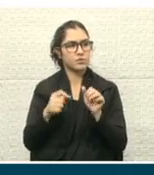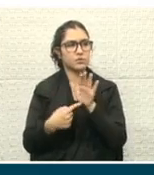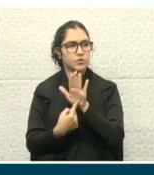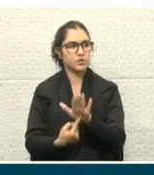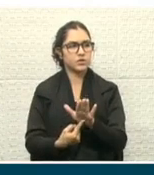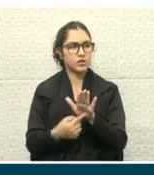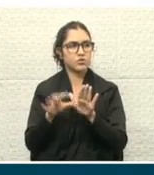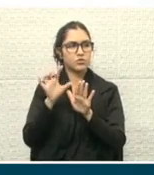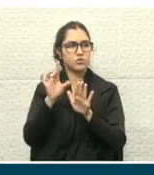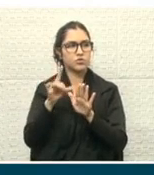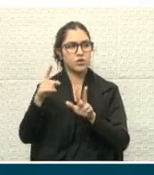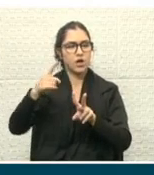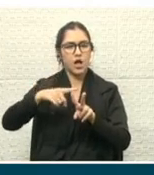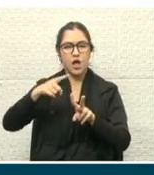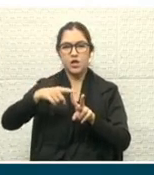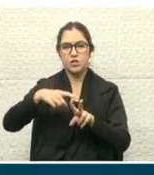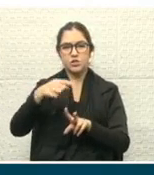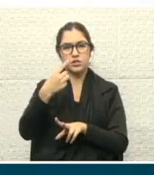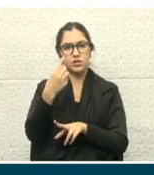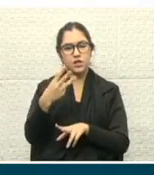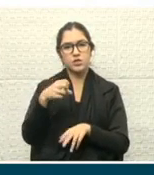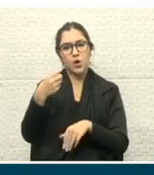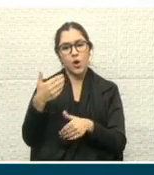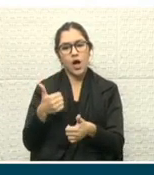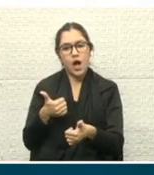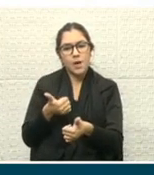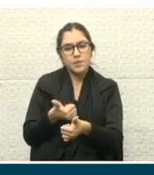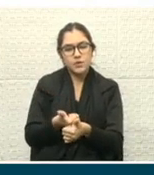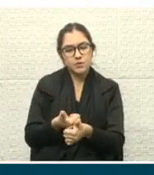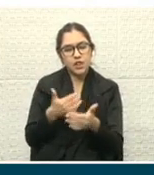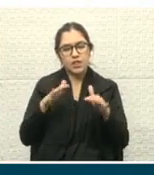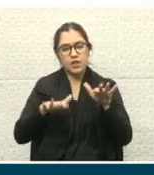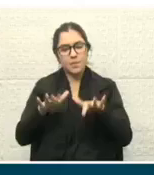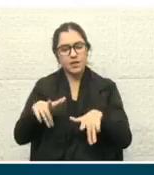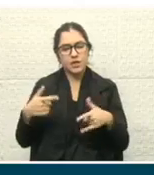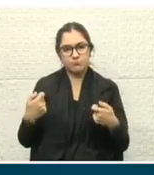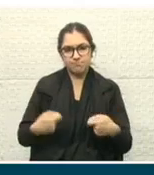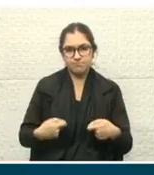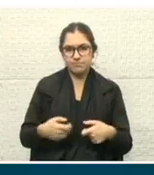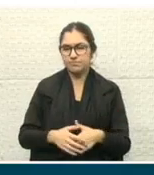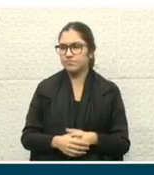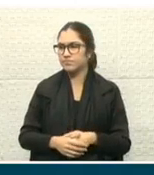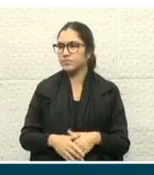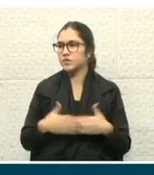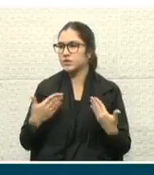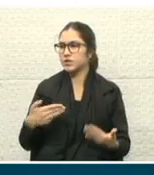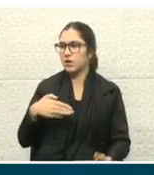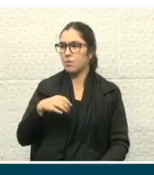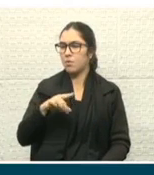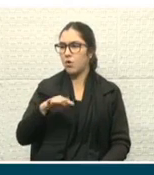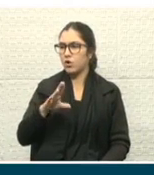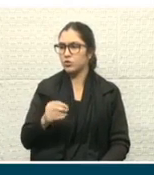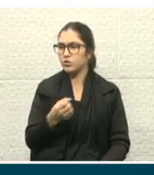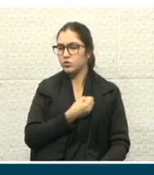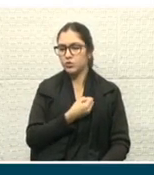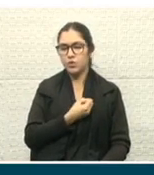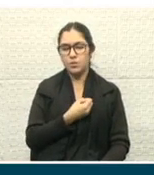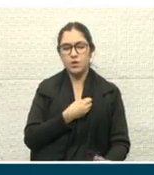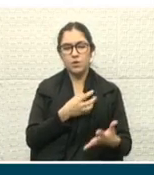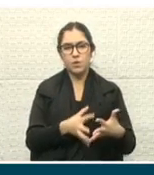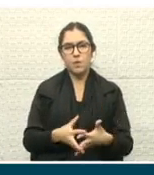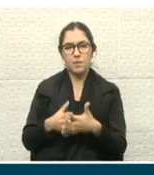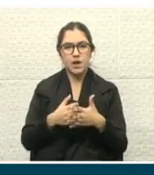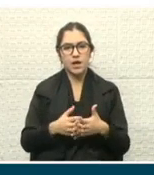indicar apenas a raiz de 13 ou podemos aproximar, dependendo da necessidade. Então, o módulo desse número